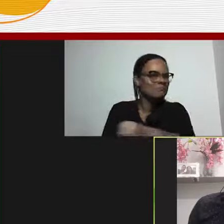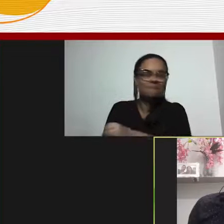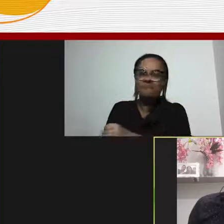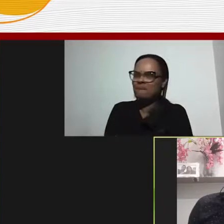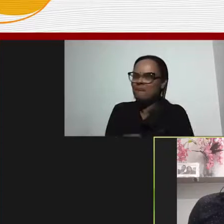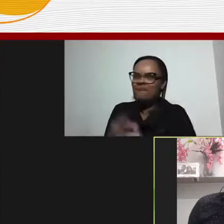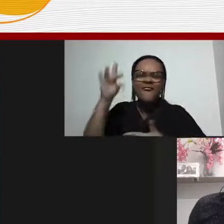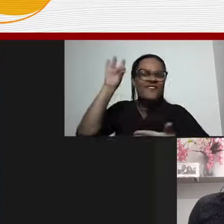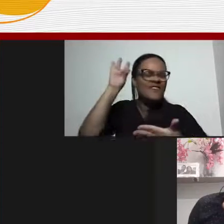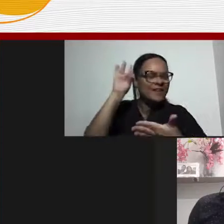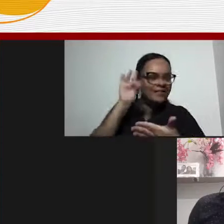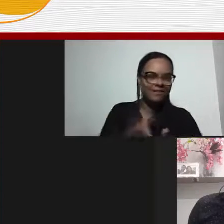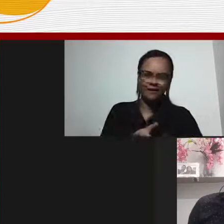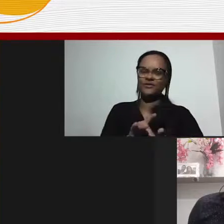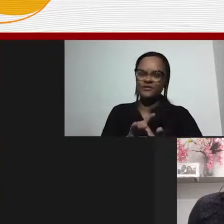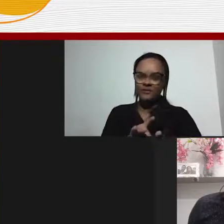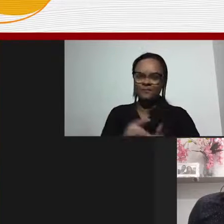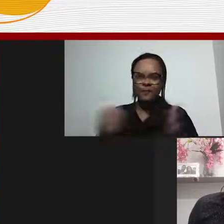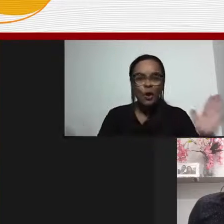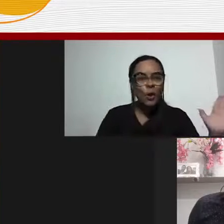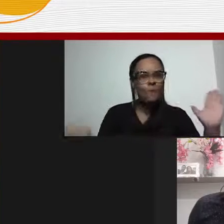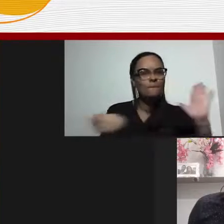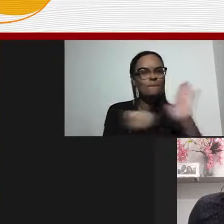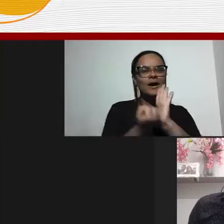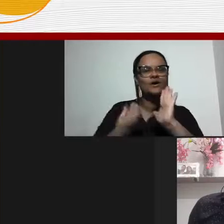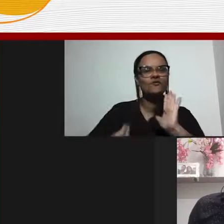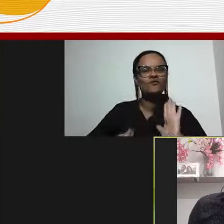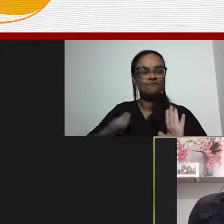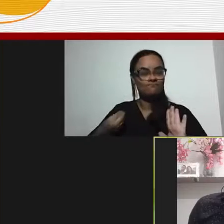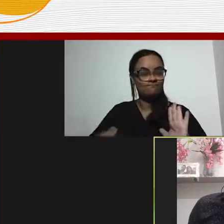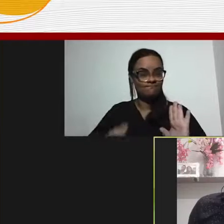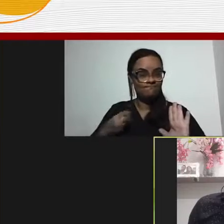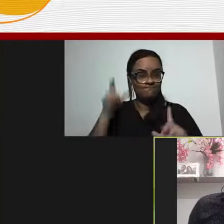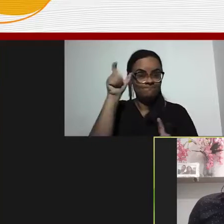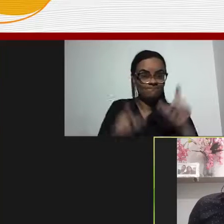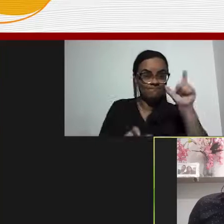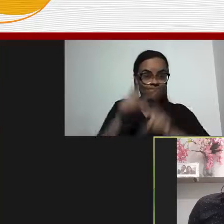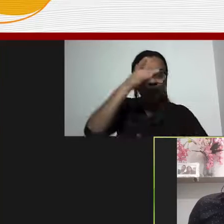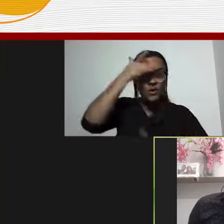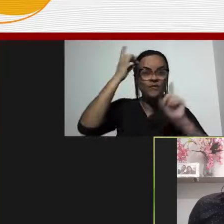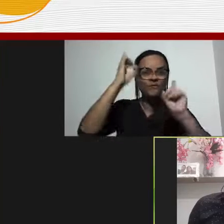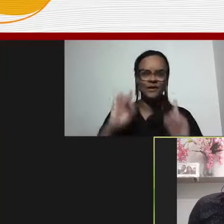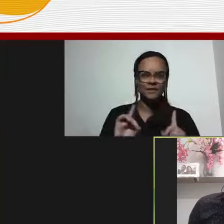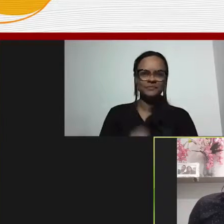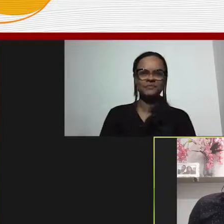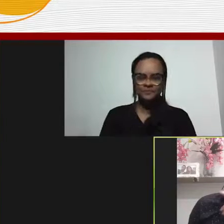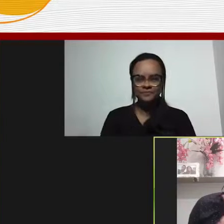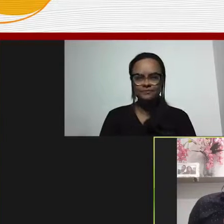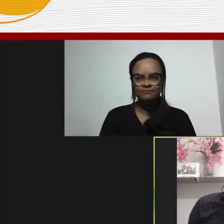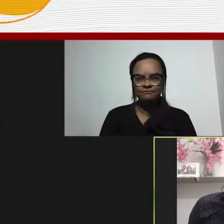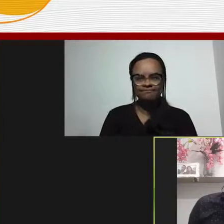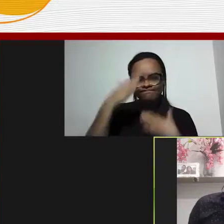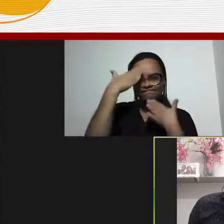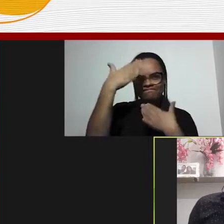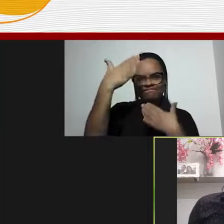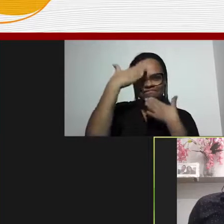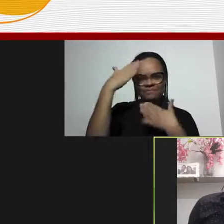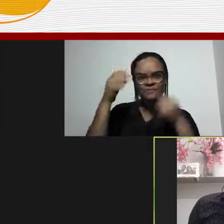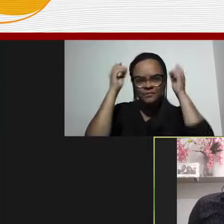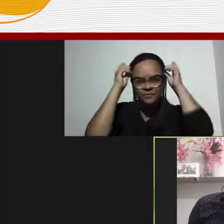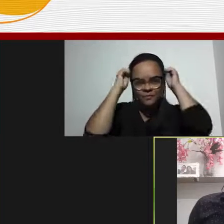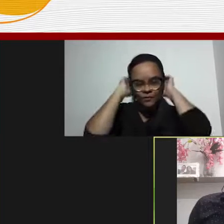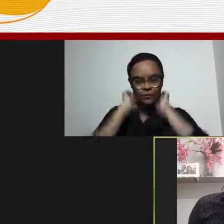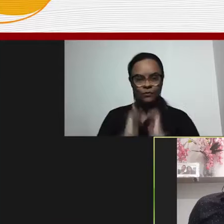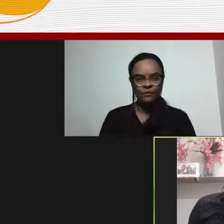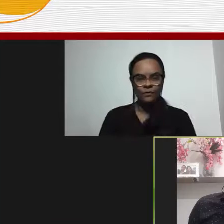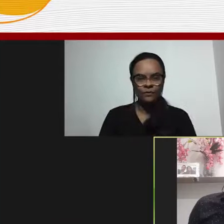porque é um marco histórico na vida de todas as pessoas com deficiência. Obrigado mesmo. Agora vamos dar um